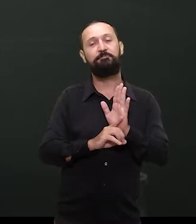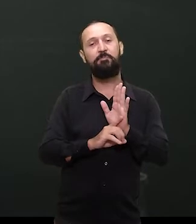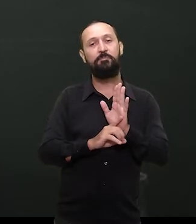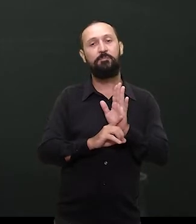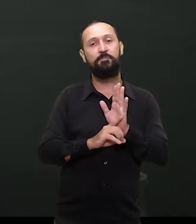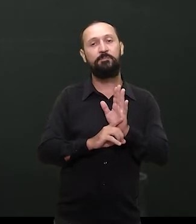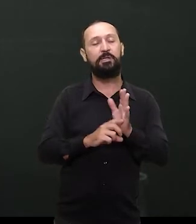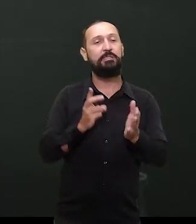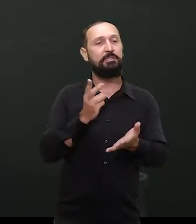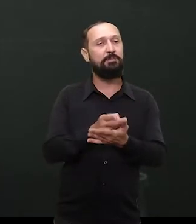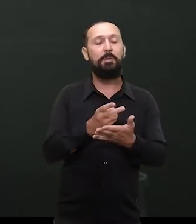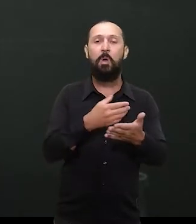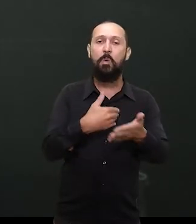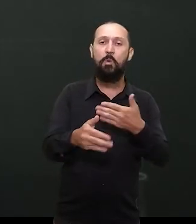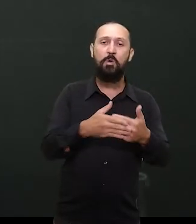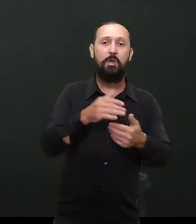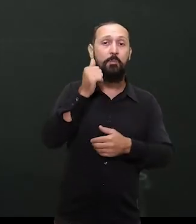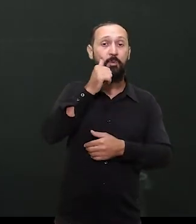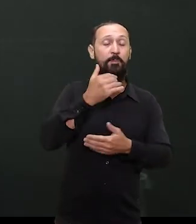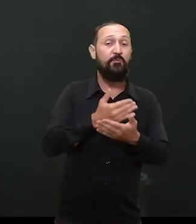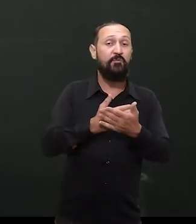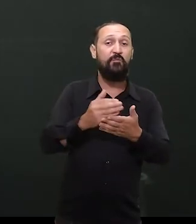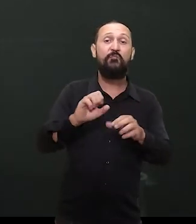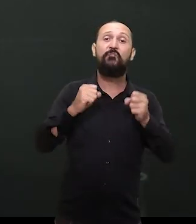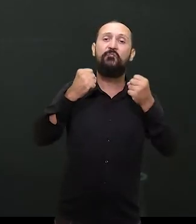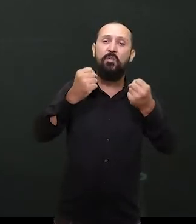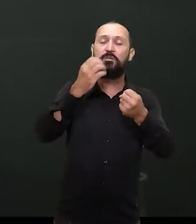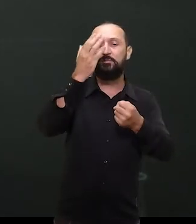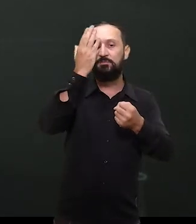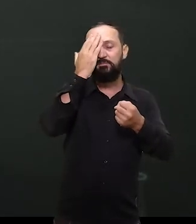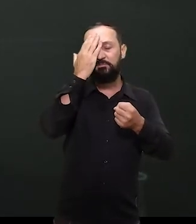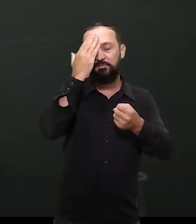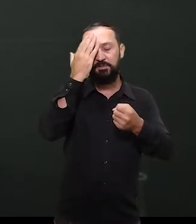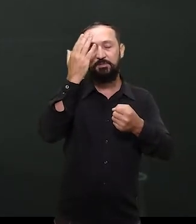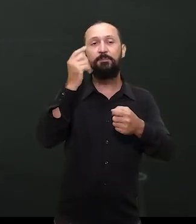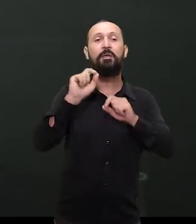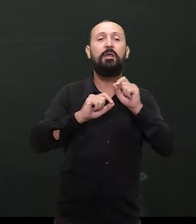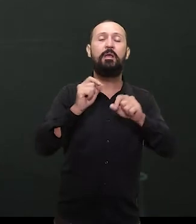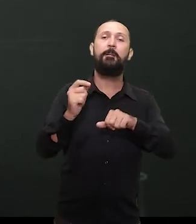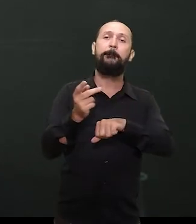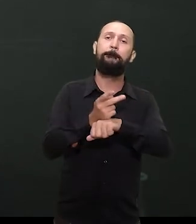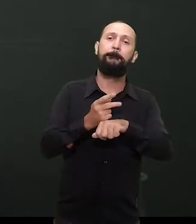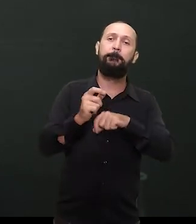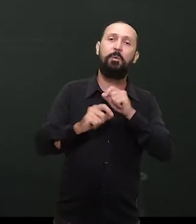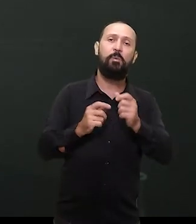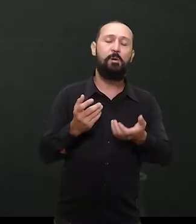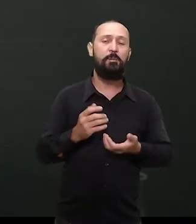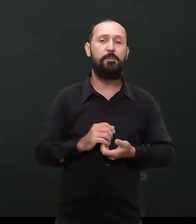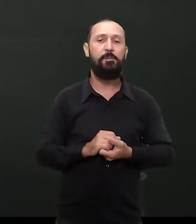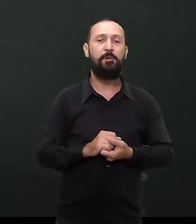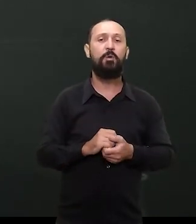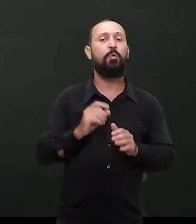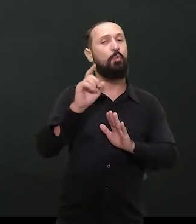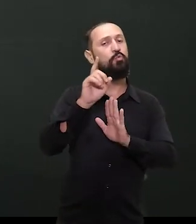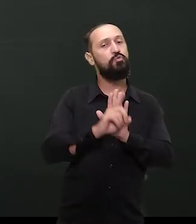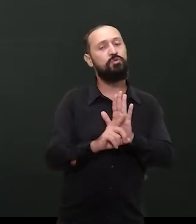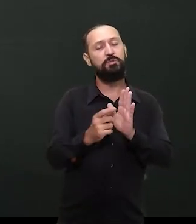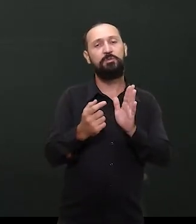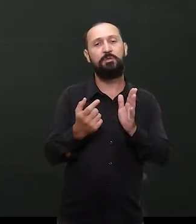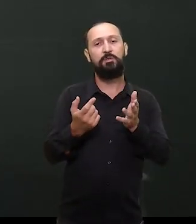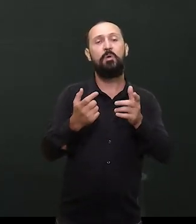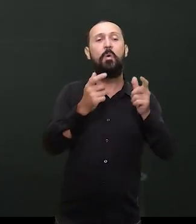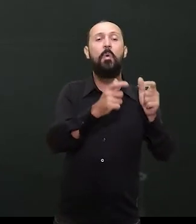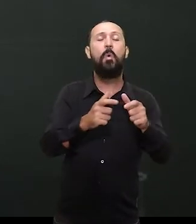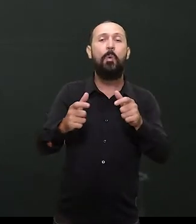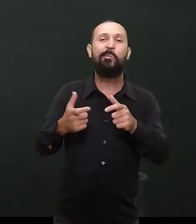para todas as mulheres para se fortalecer nessa sabedoria e saber procurar o seus